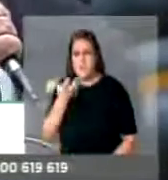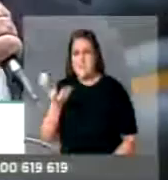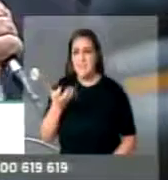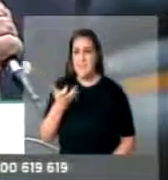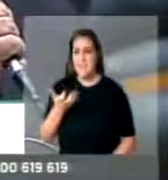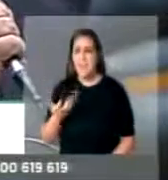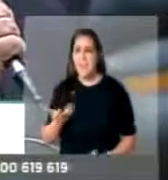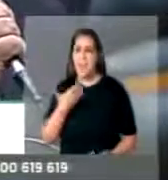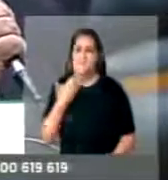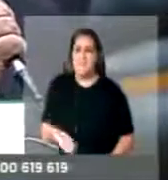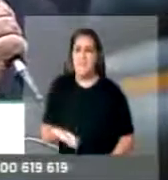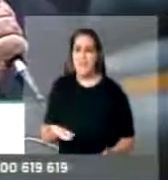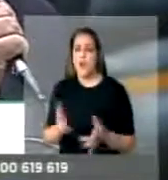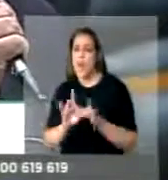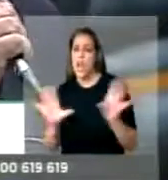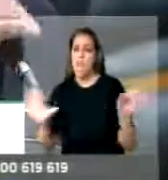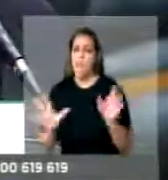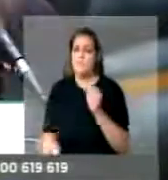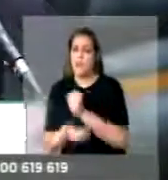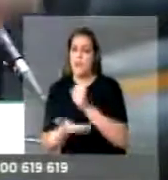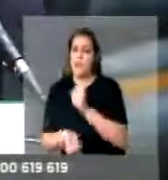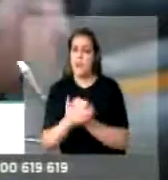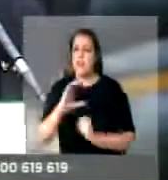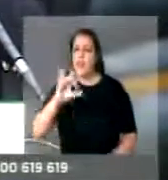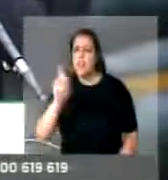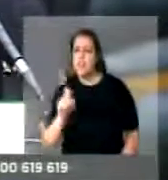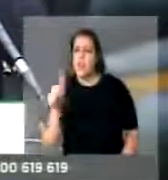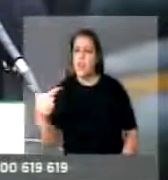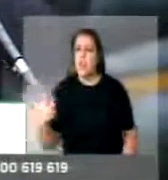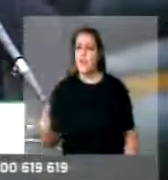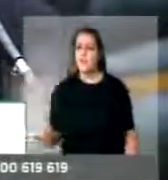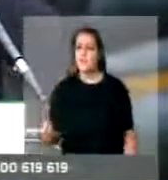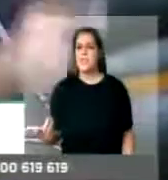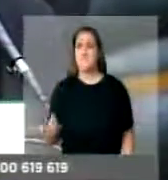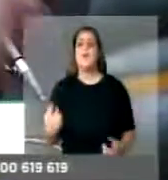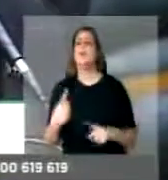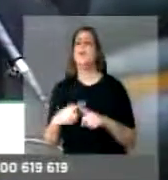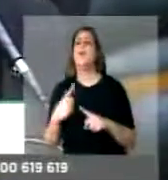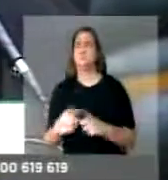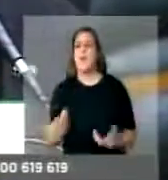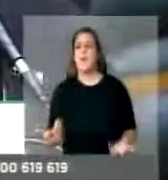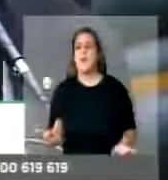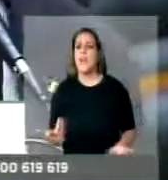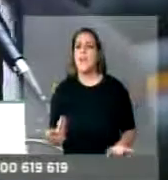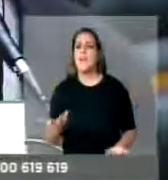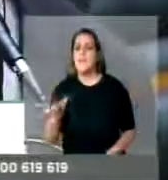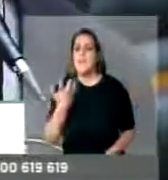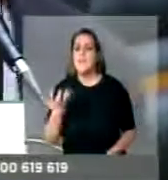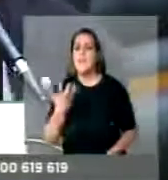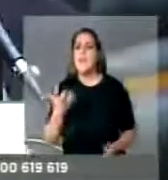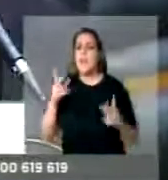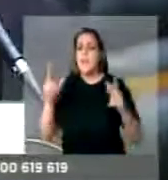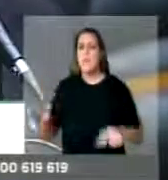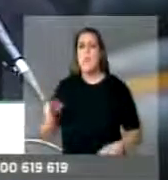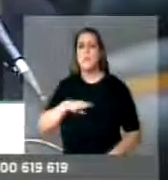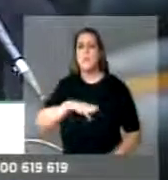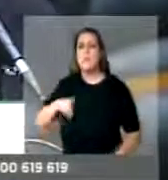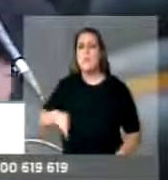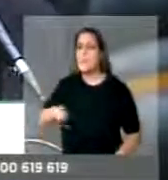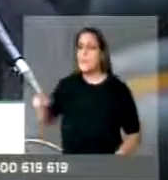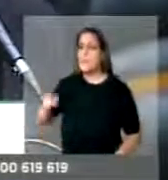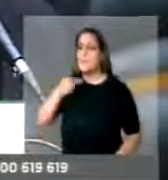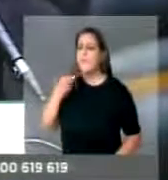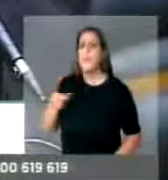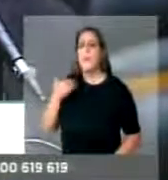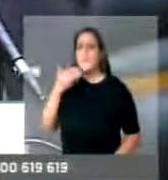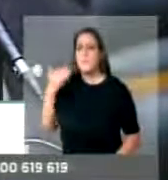2 está automaticamente, quem é a favor do que disse o MP, do que pede